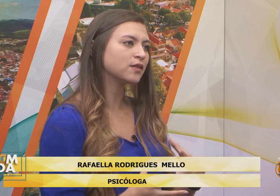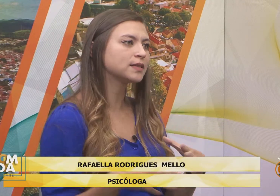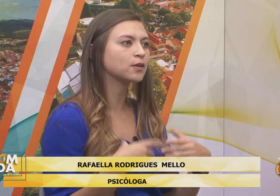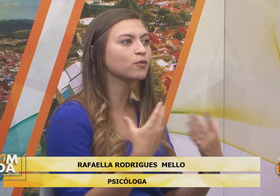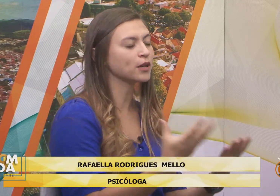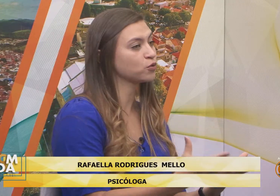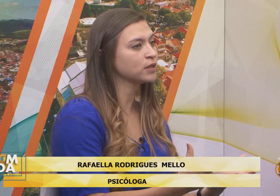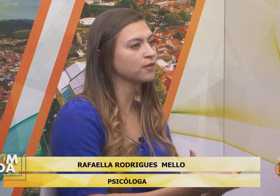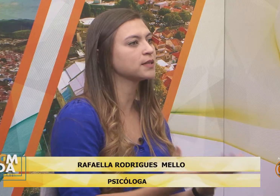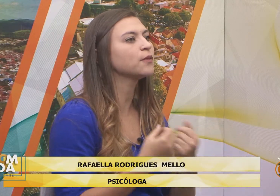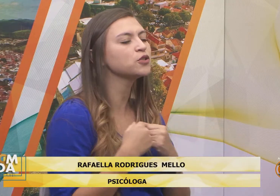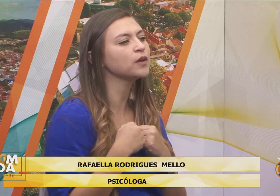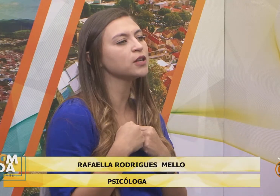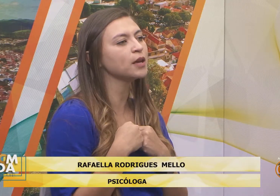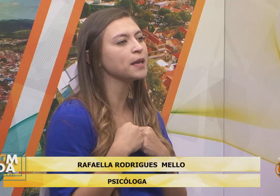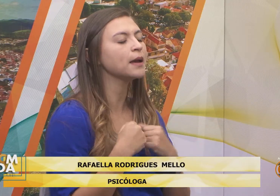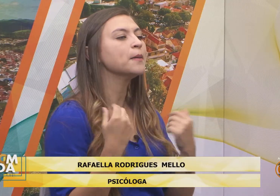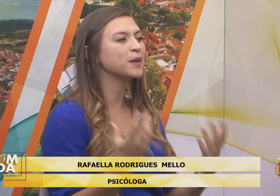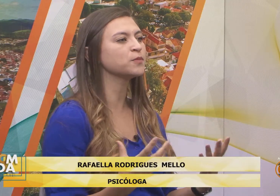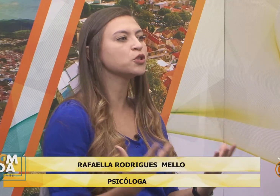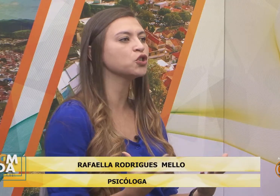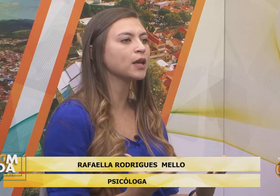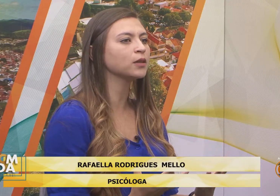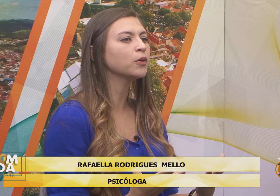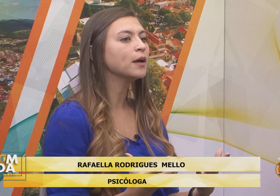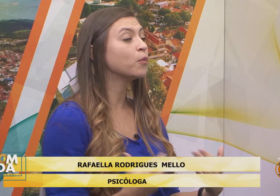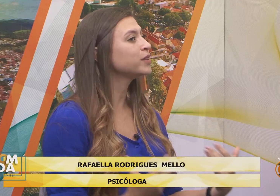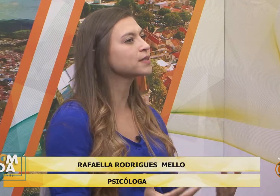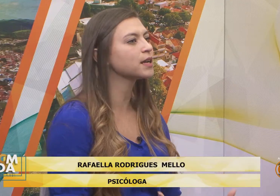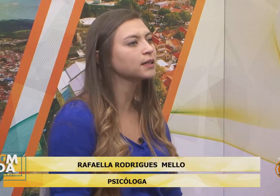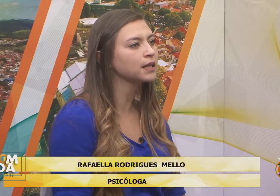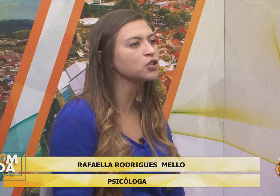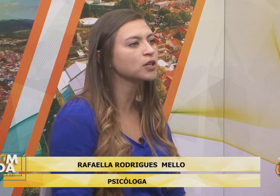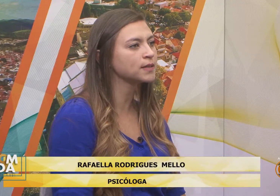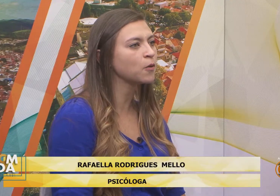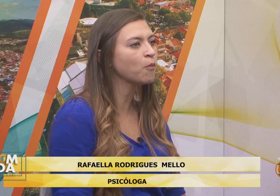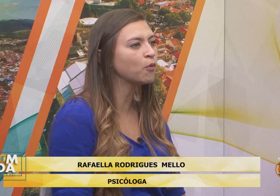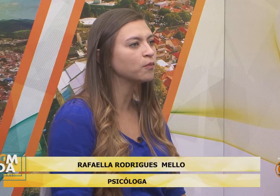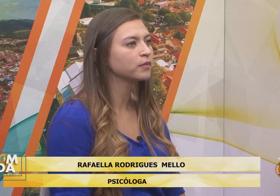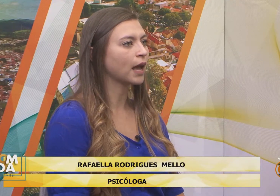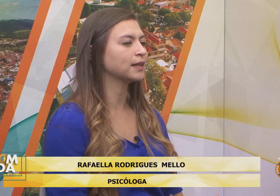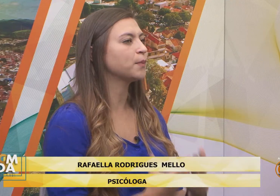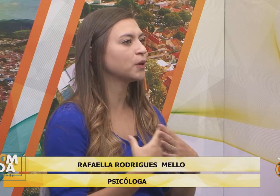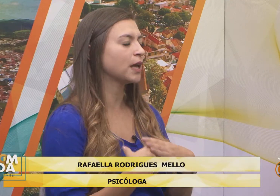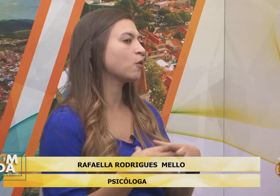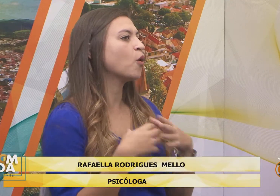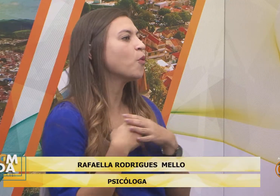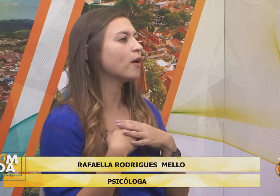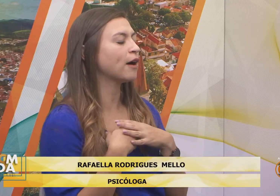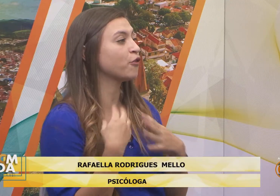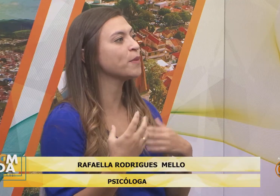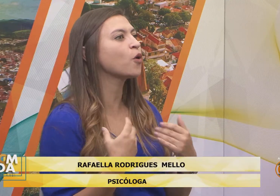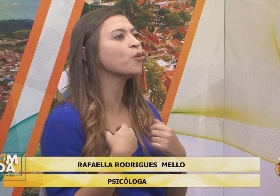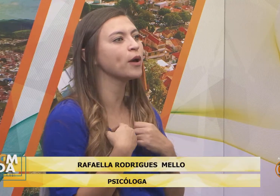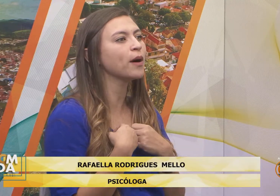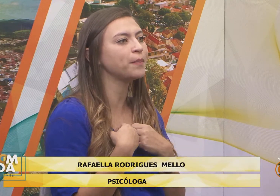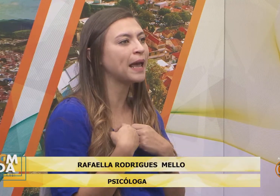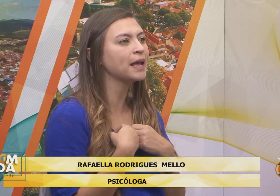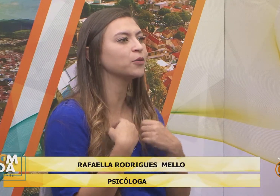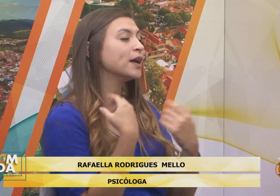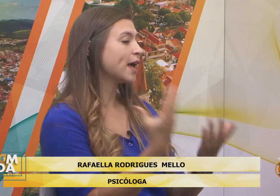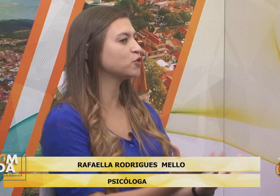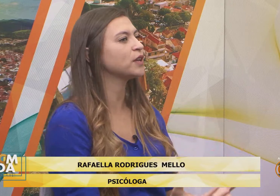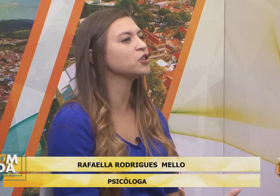Então, a sua intervenção é diferente da minha, mesmo a gente tendo muitas características em comum. Entendi. Até porque a forma como